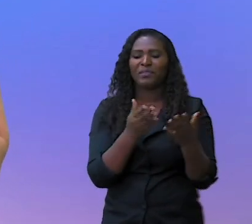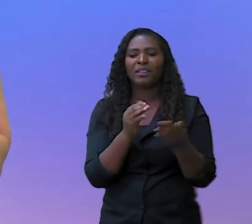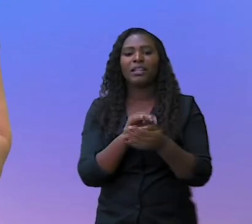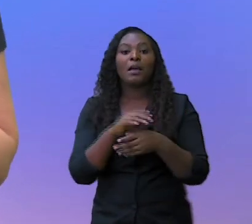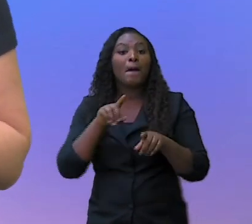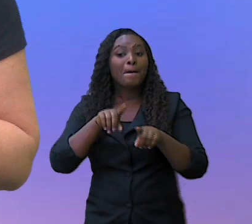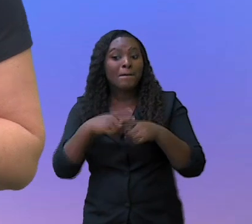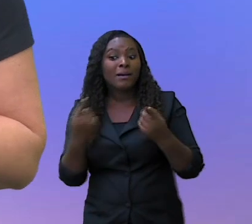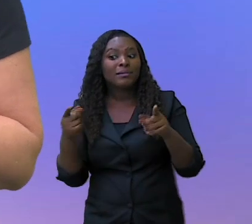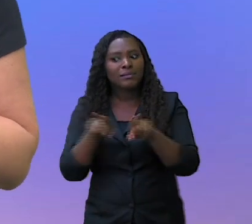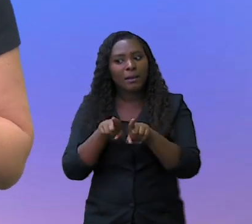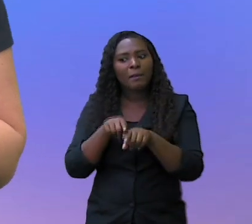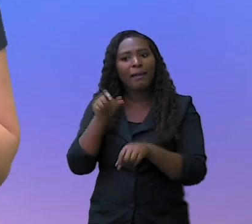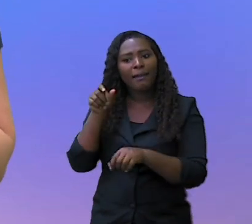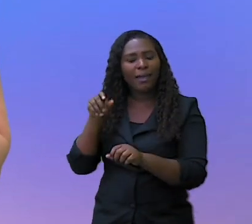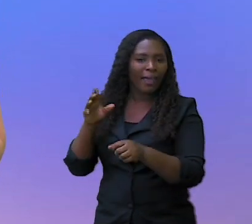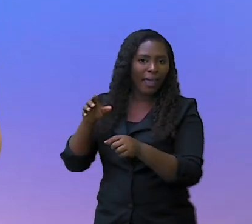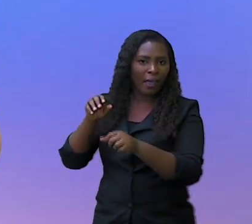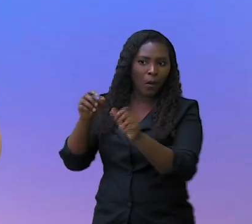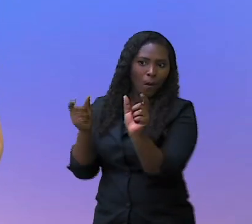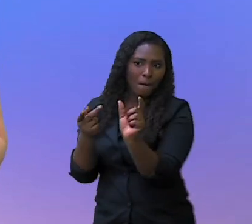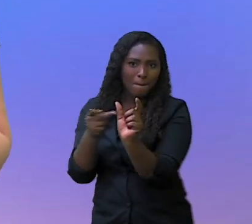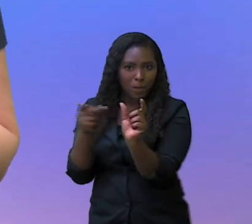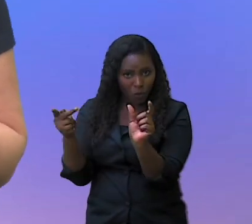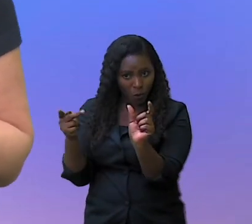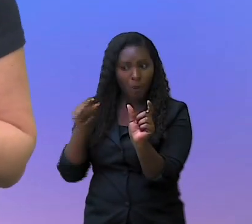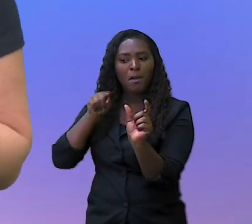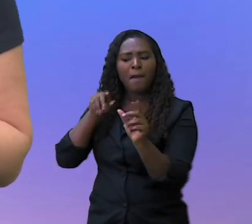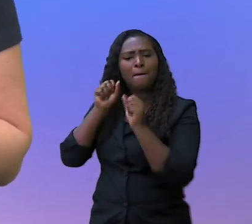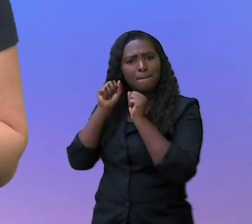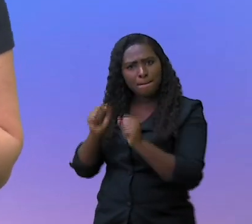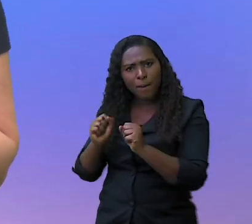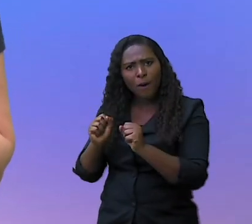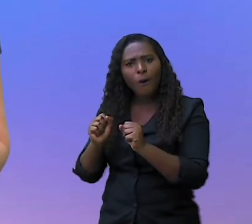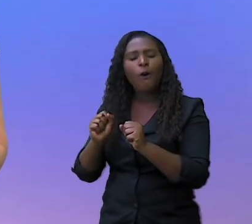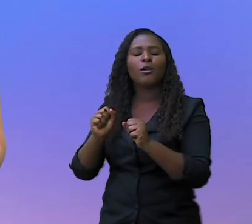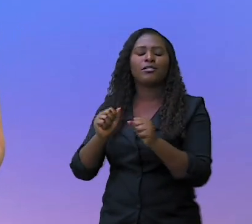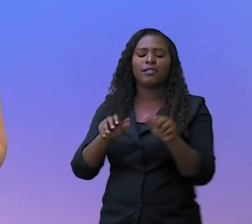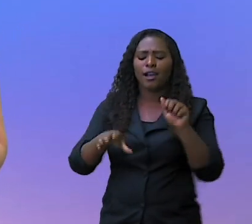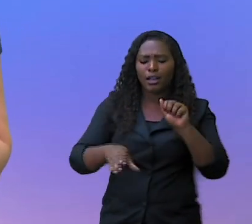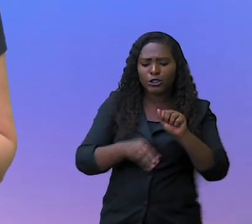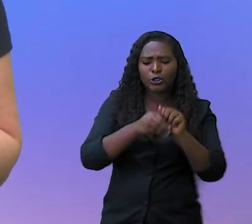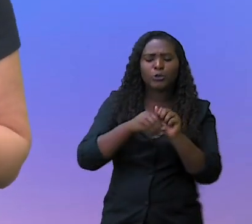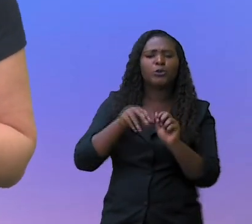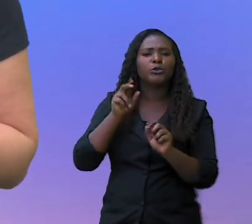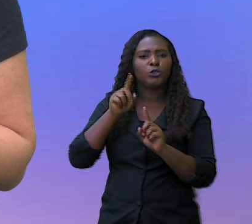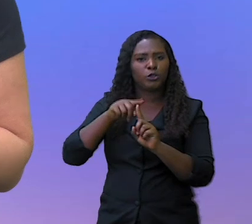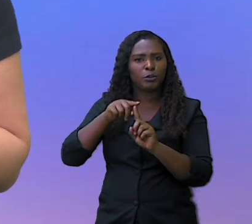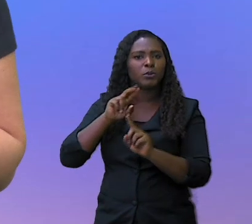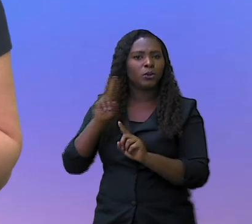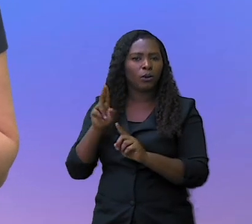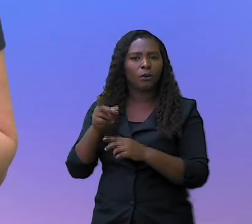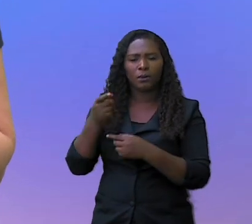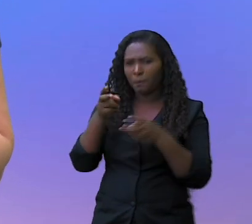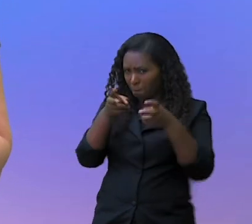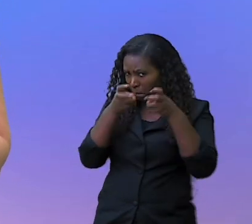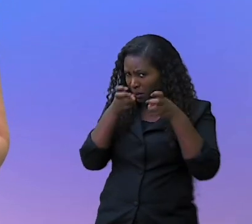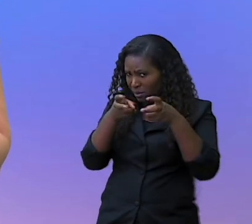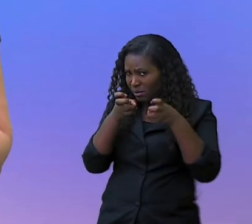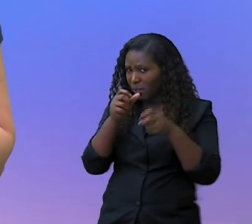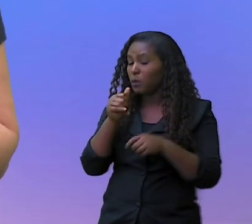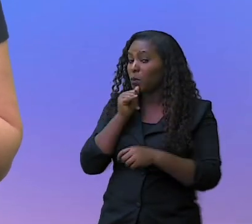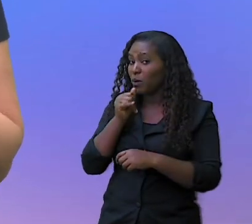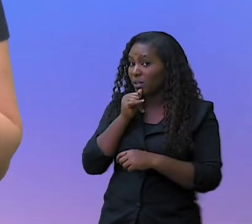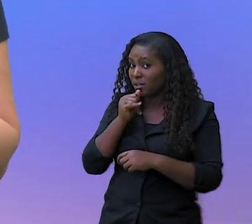adnominal. Como pode, né, ser visto nos exemplos que temos, né? Os próximos exemplos aí, ó. A gente vai ver